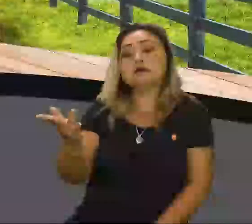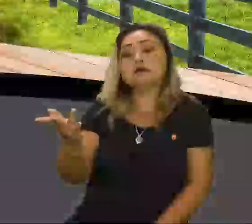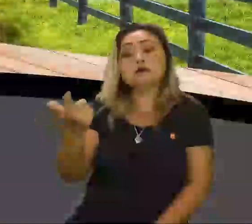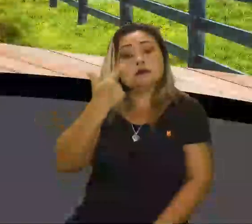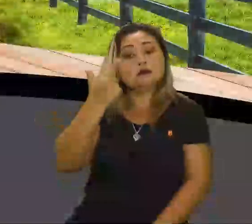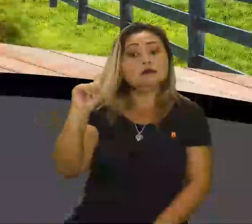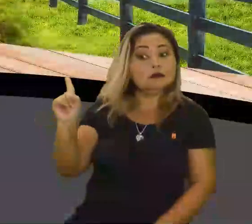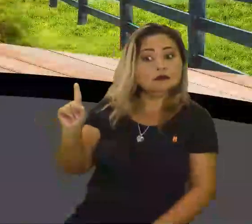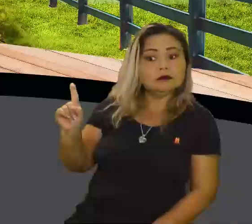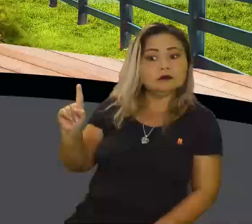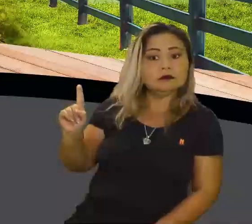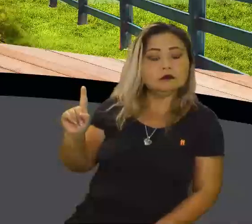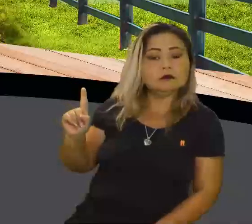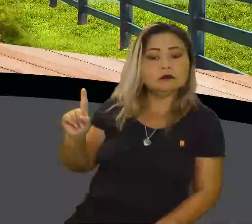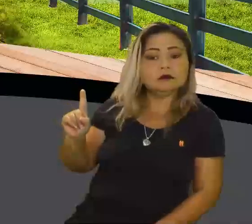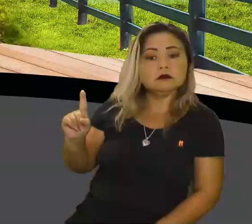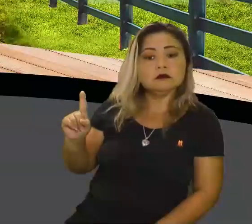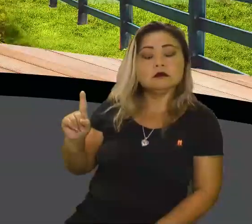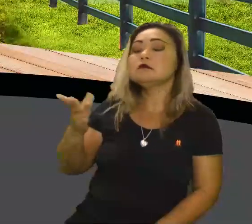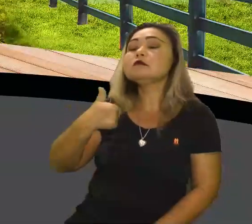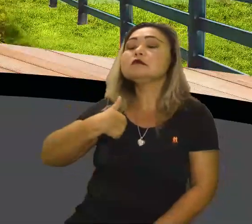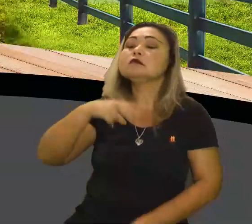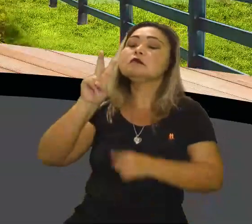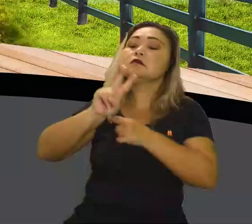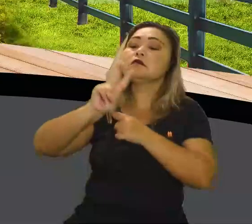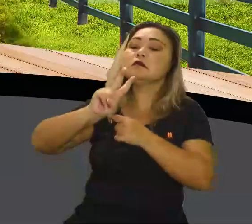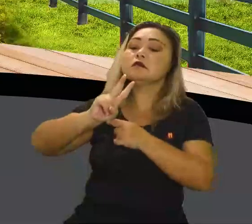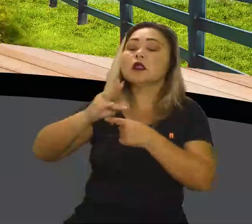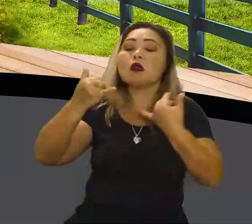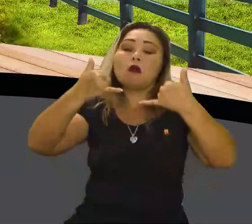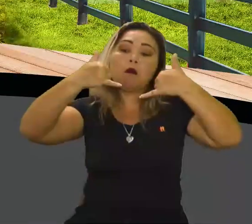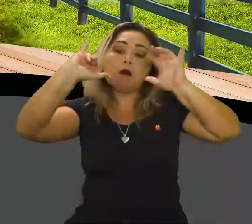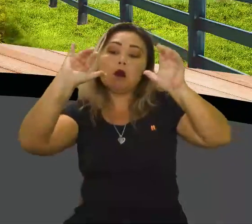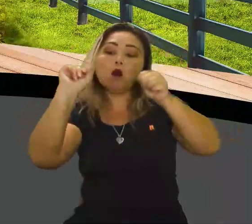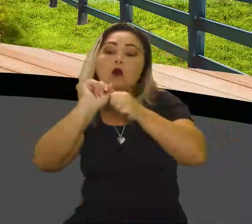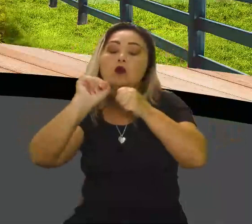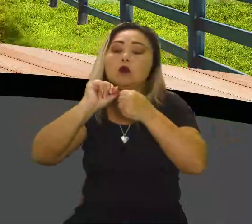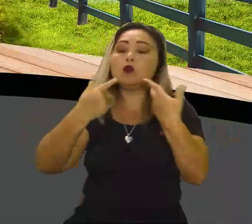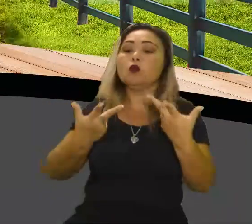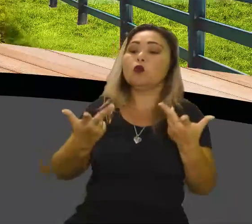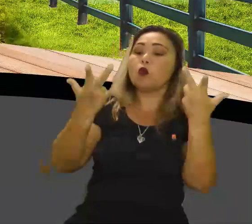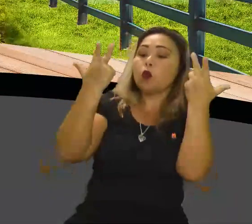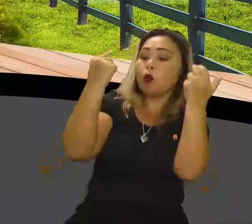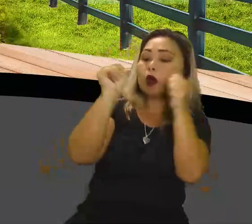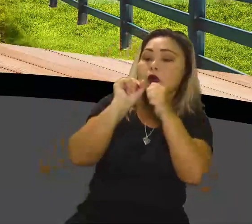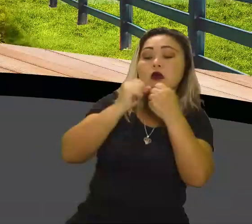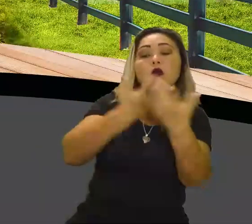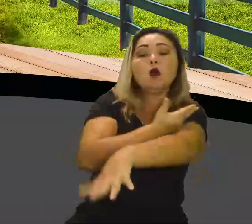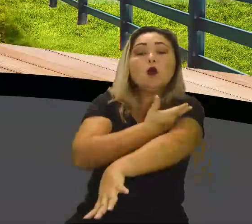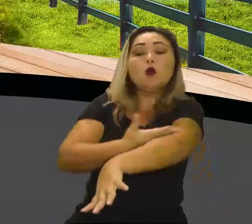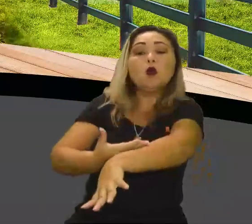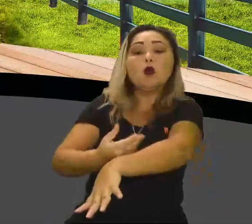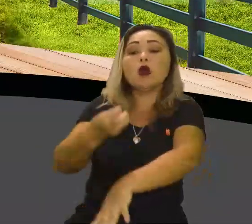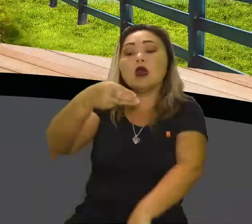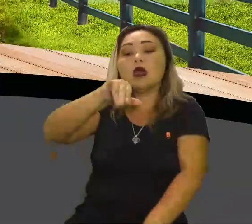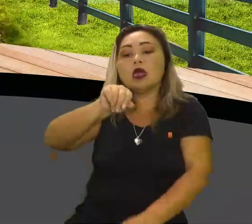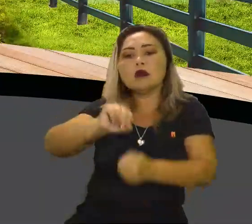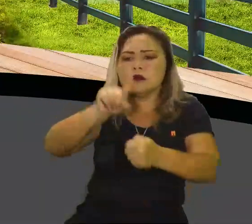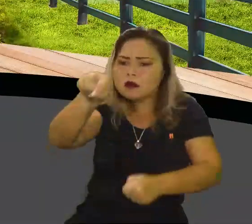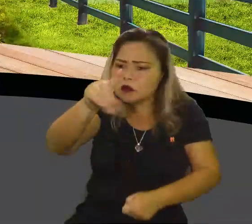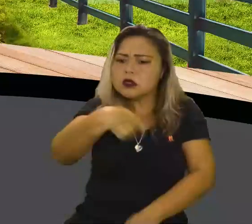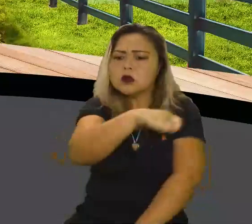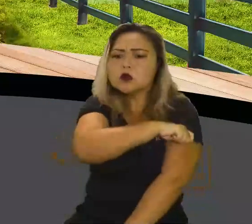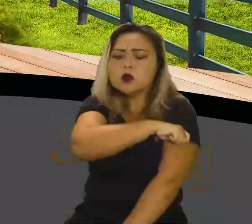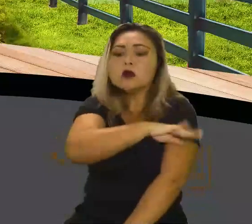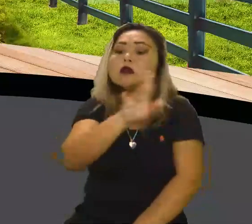Back aqui pro tio. Claro que quem cria boi, cria coelho, né, já está acostumado com esse nome. Mas você, meu querido